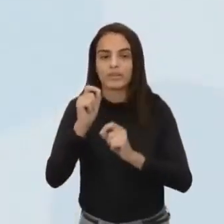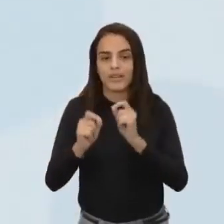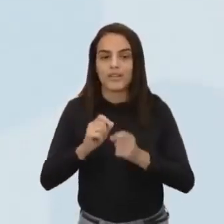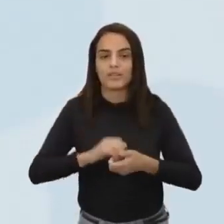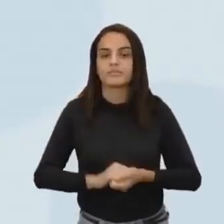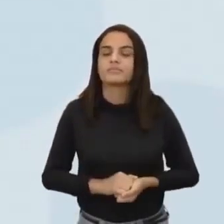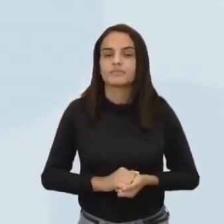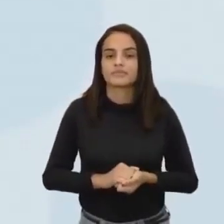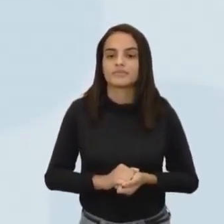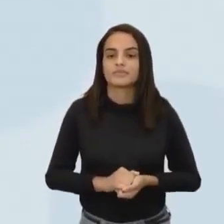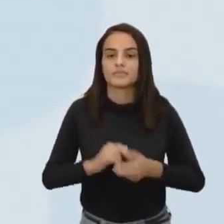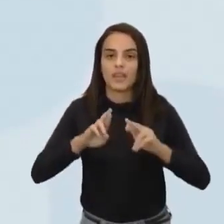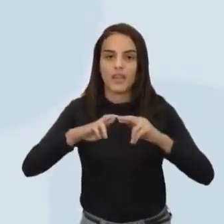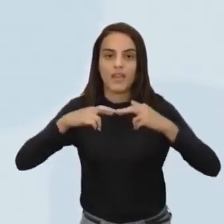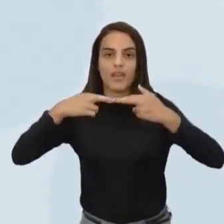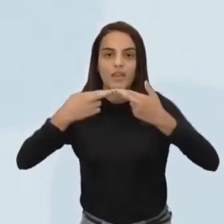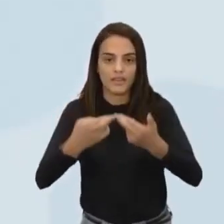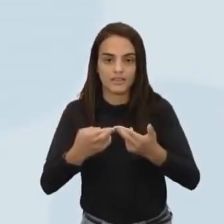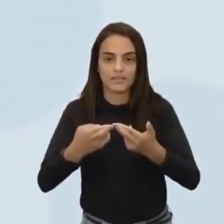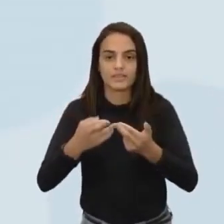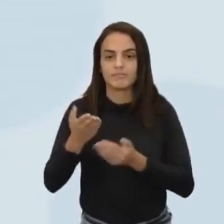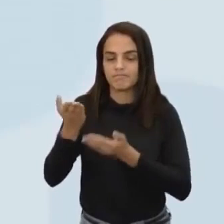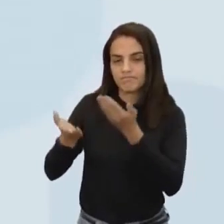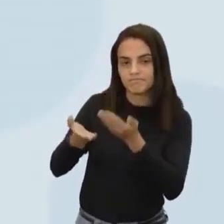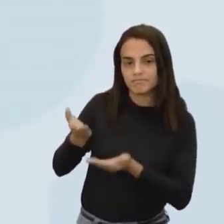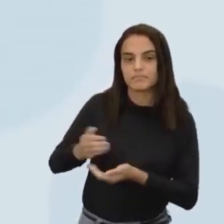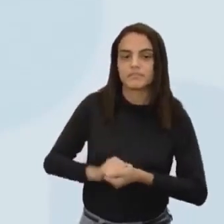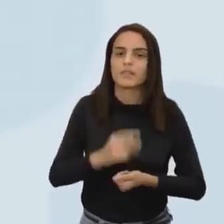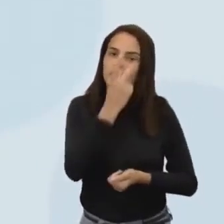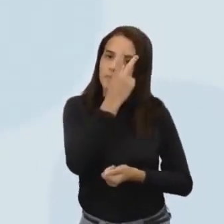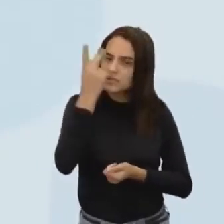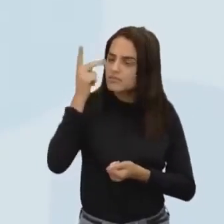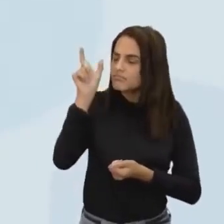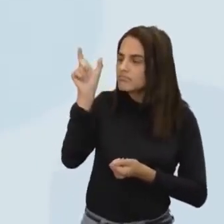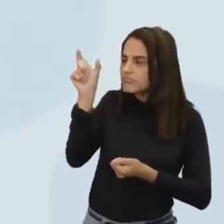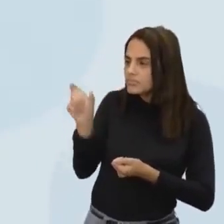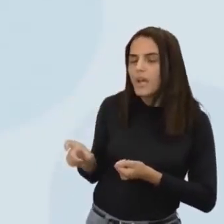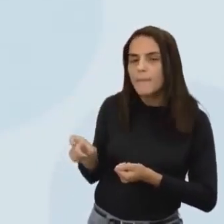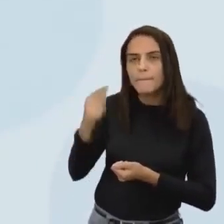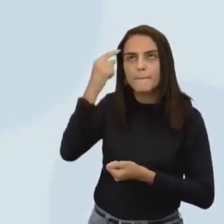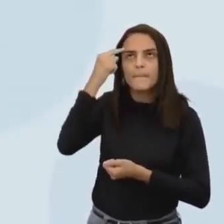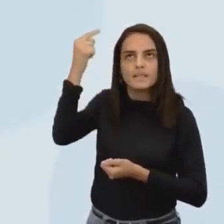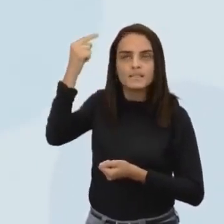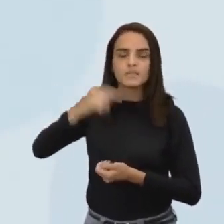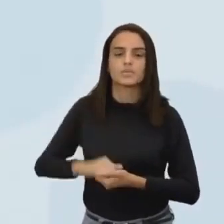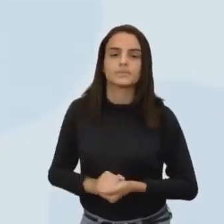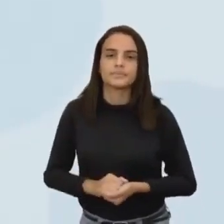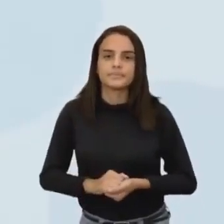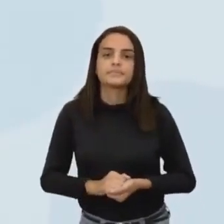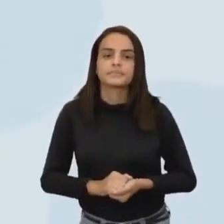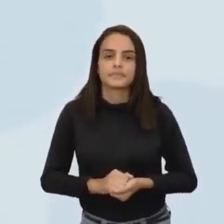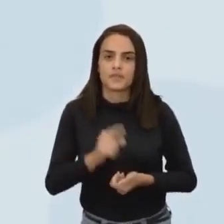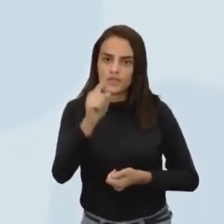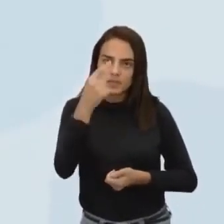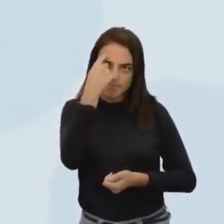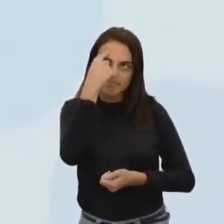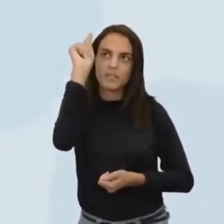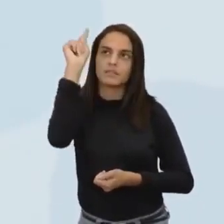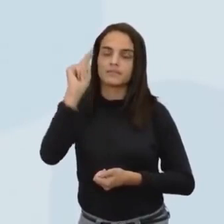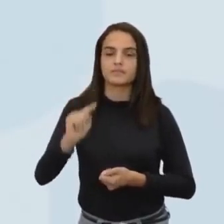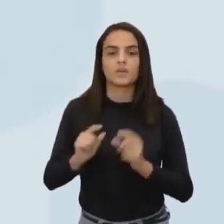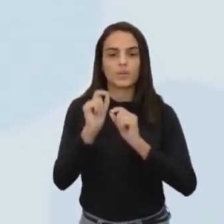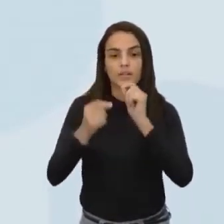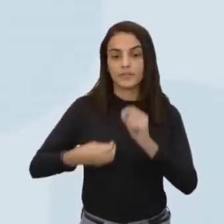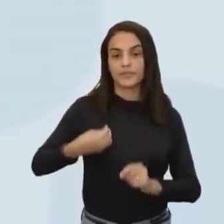isso? Então, ó, pensando aí naquele personagem que você criou para nossa aventura, essa aventura que hoje a gente vai chamar de vida.